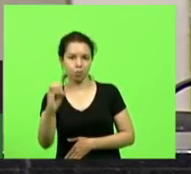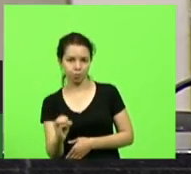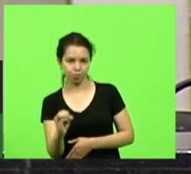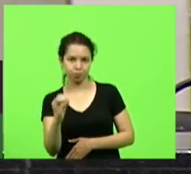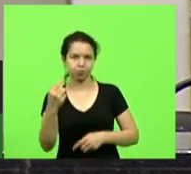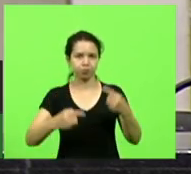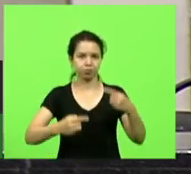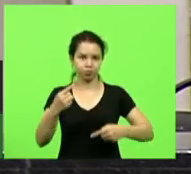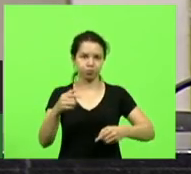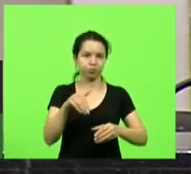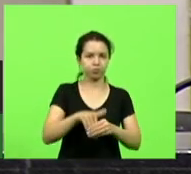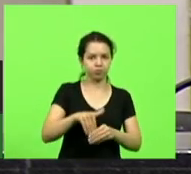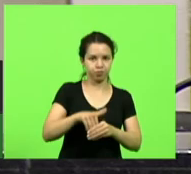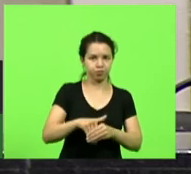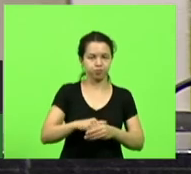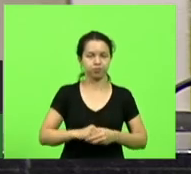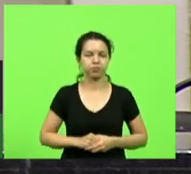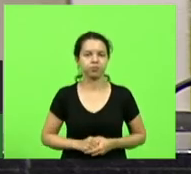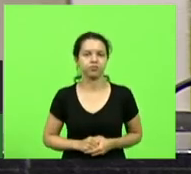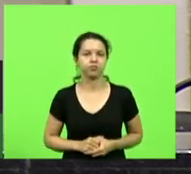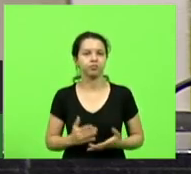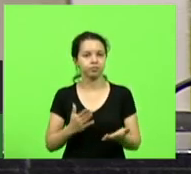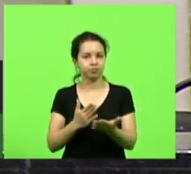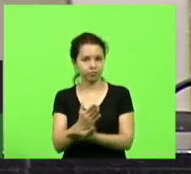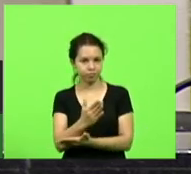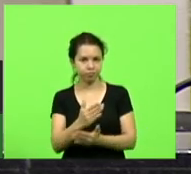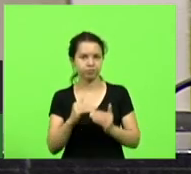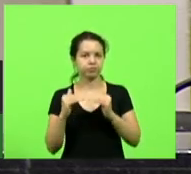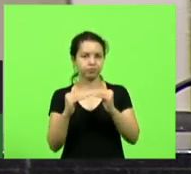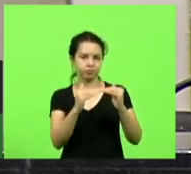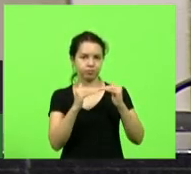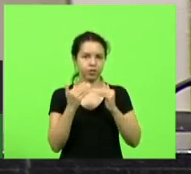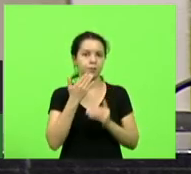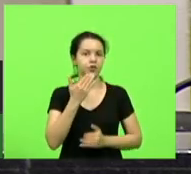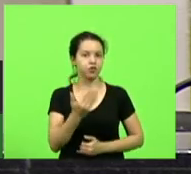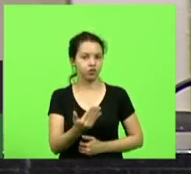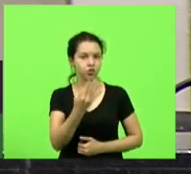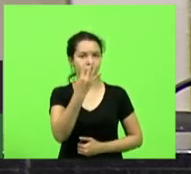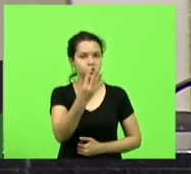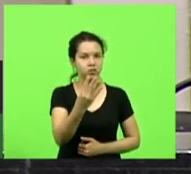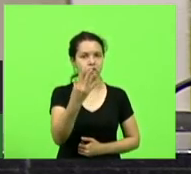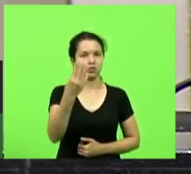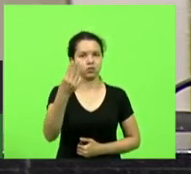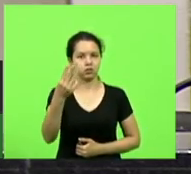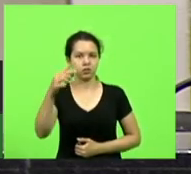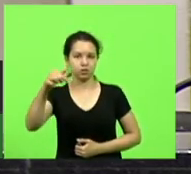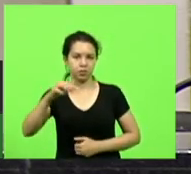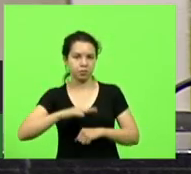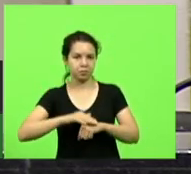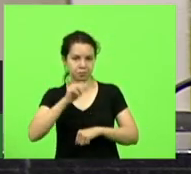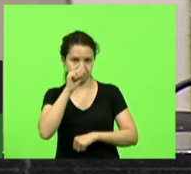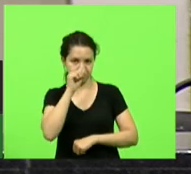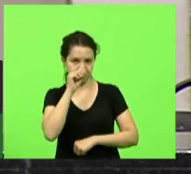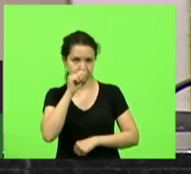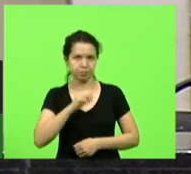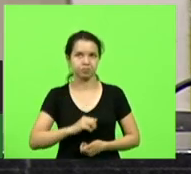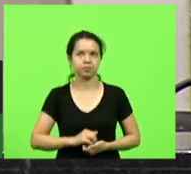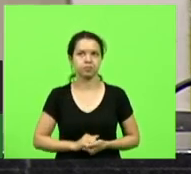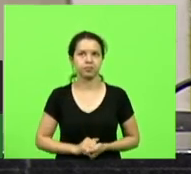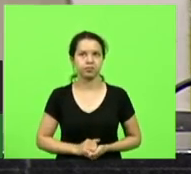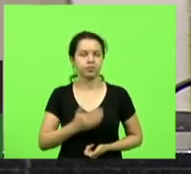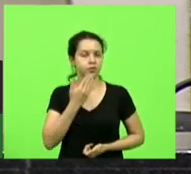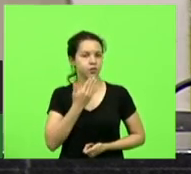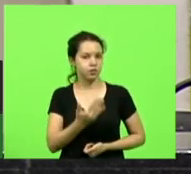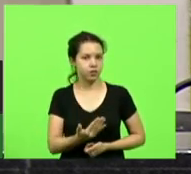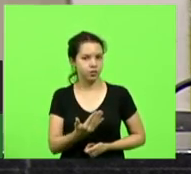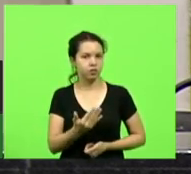que aprovam, permaneçam como se encontram. Aprovado por unanimidade. Pedido de informação 437, autor deputado João Amin,